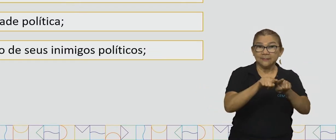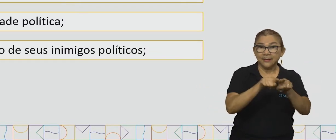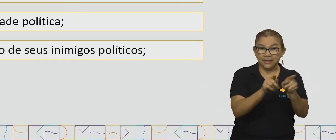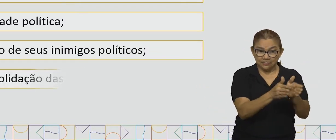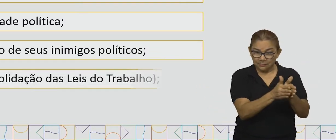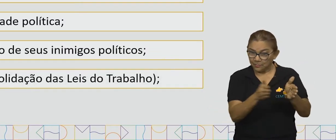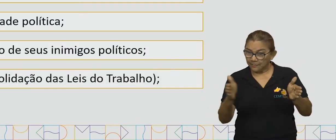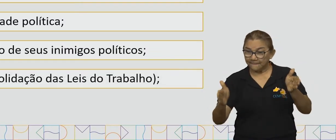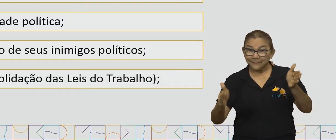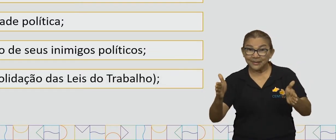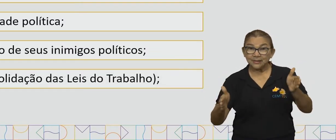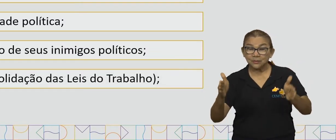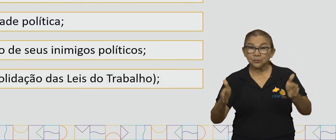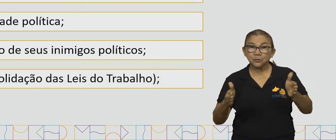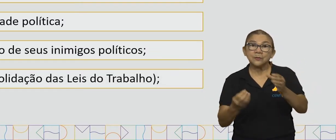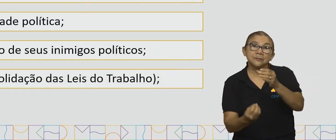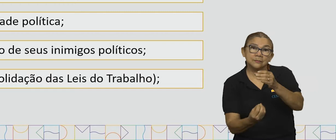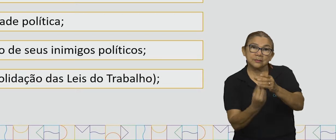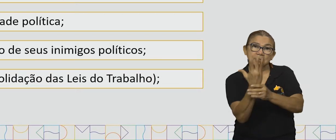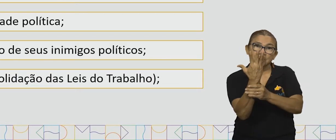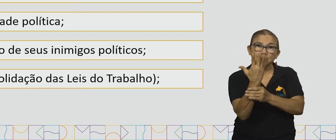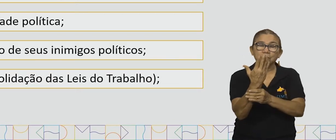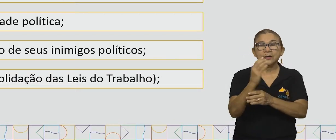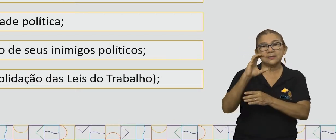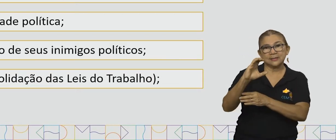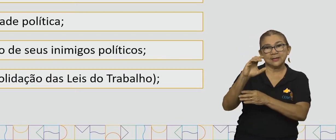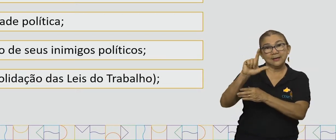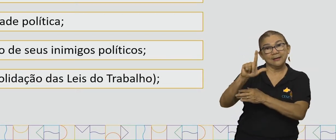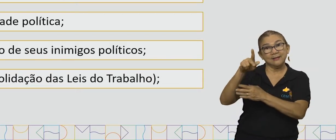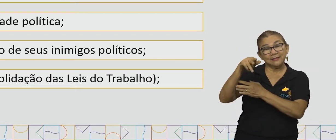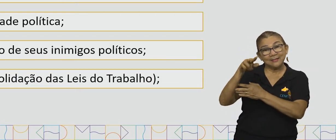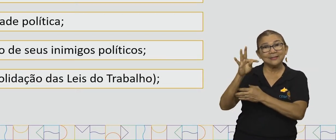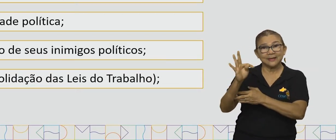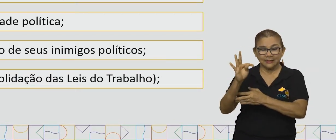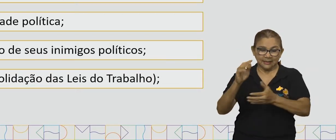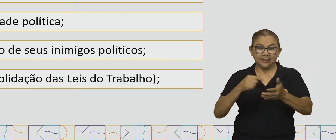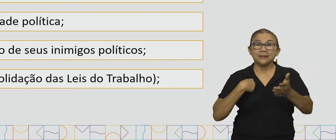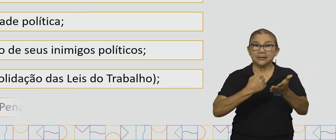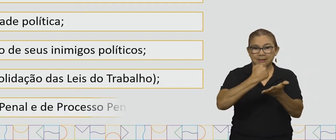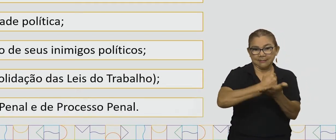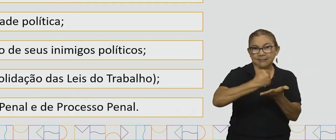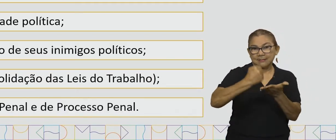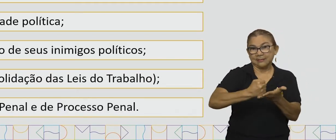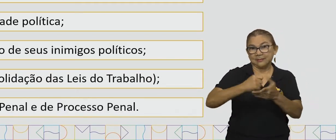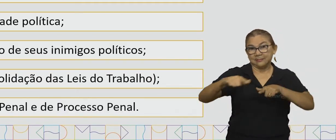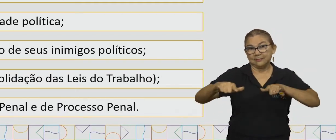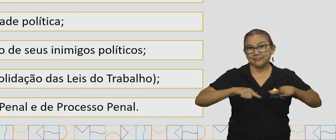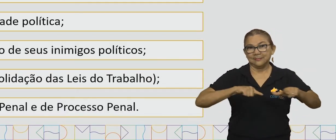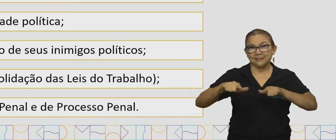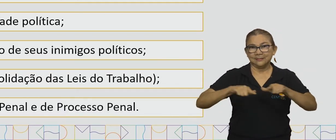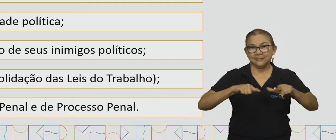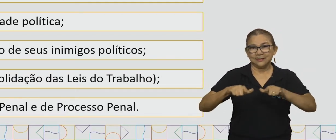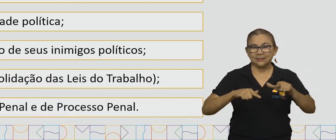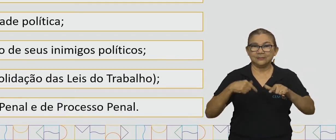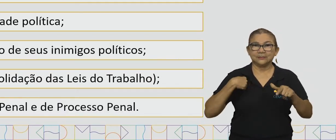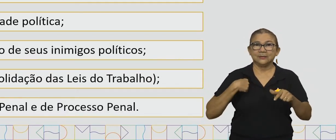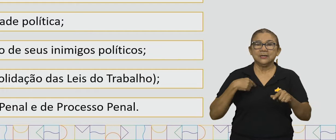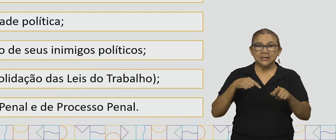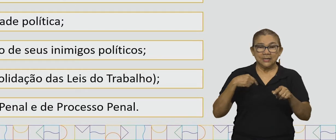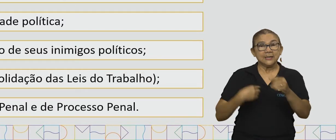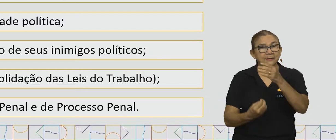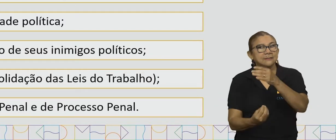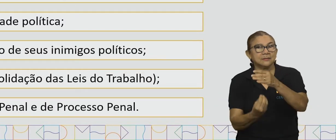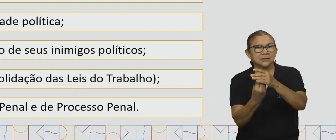criou a CLT, Consolidação das Leis do Trabalho, e publicou os Códigos Penal e de Processo Penal, que